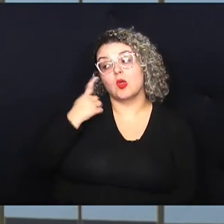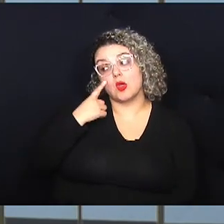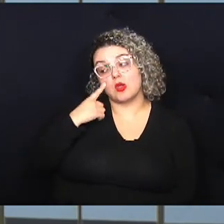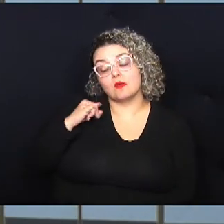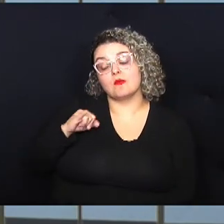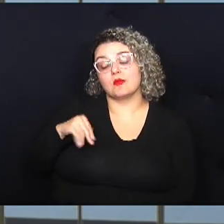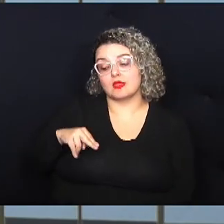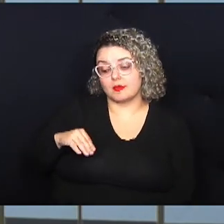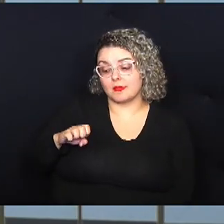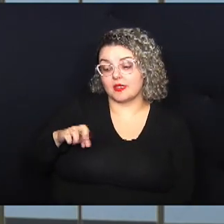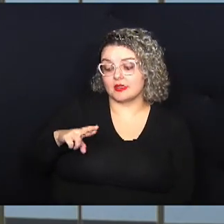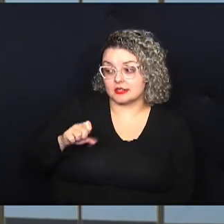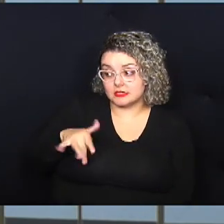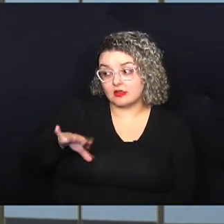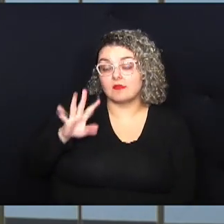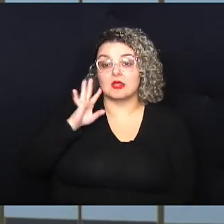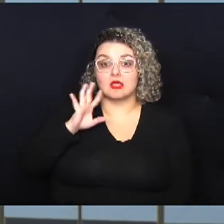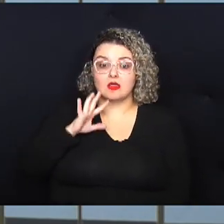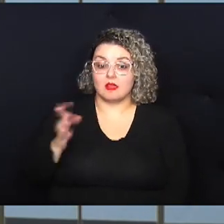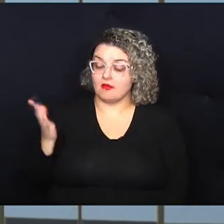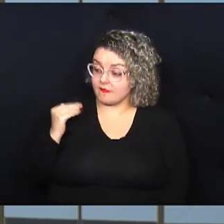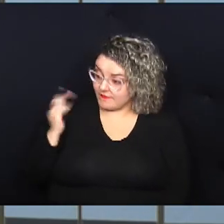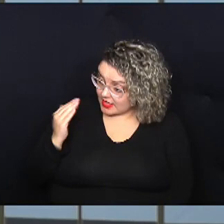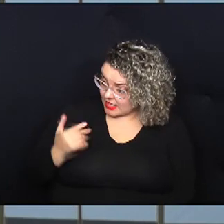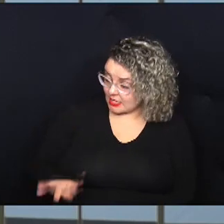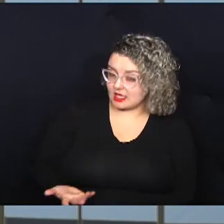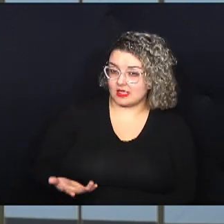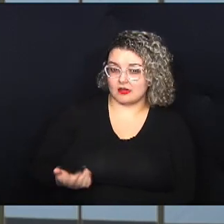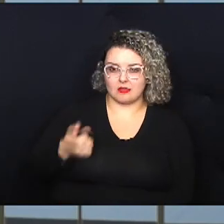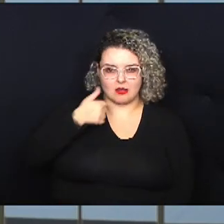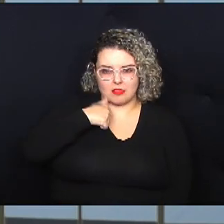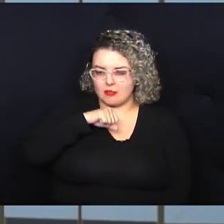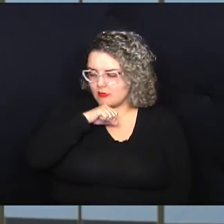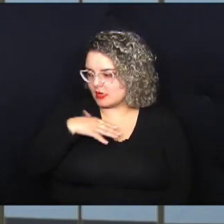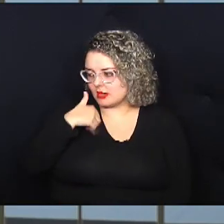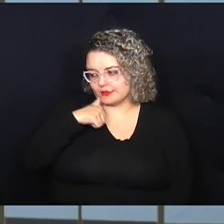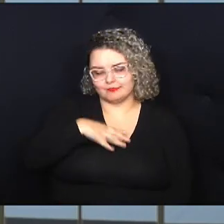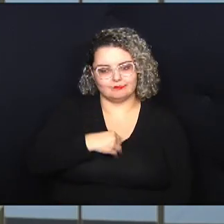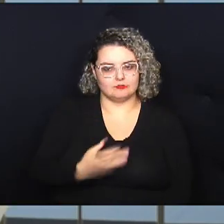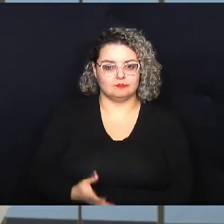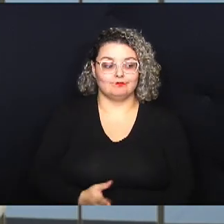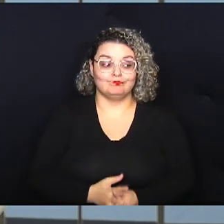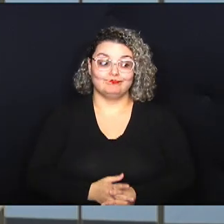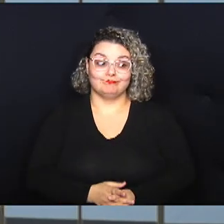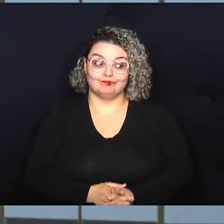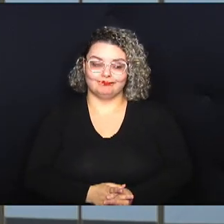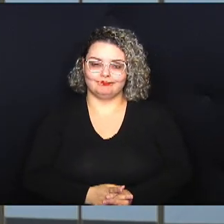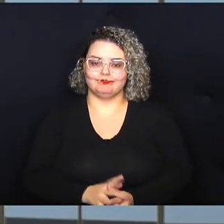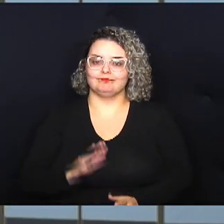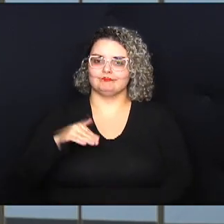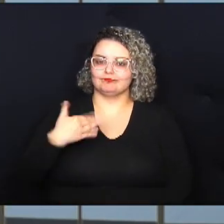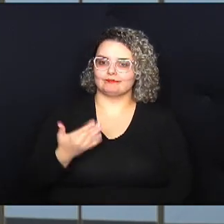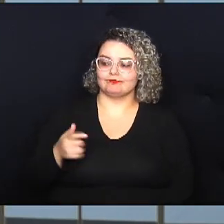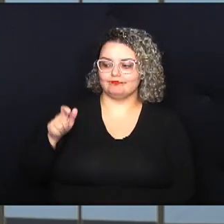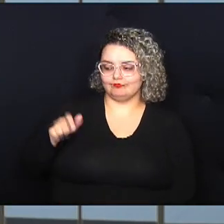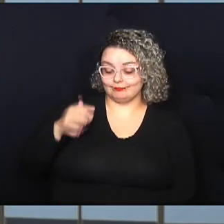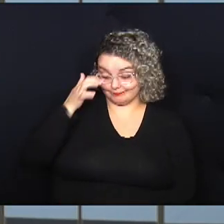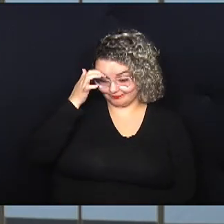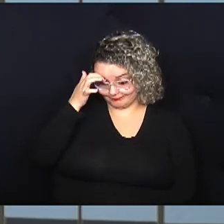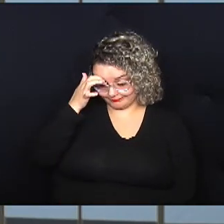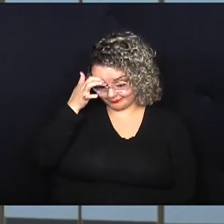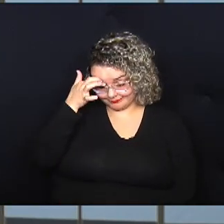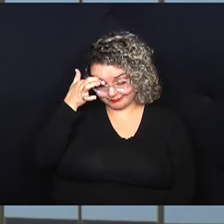imersão, vai ser legal, vai ser, né, vem, traz mãe, traz filha, tá. Aí quando aquela pessoa se encontra